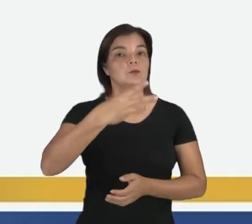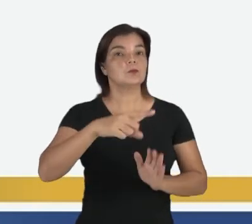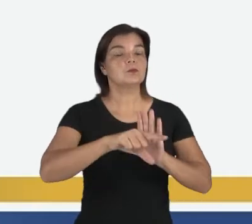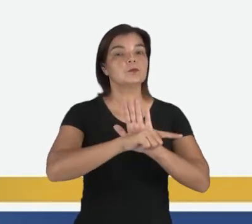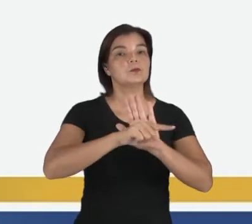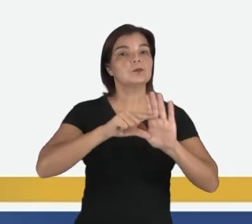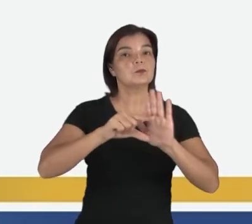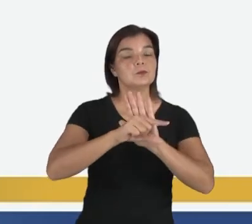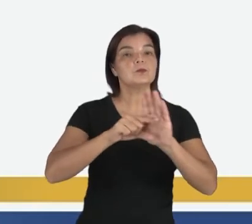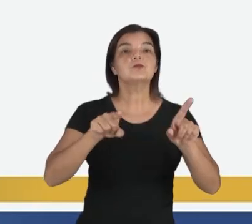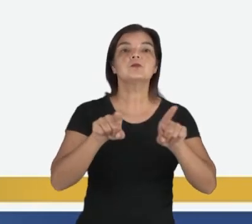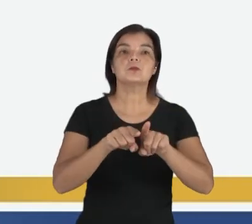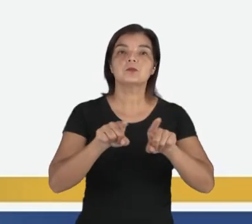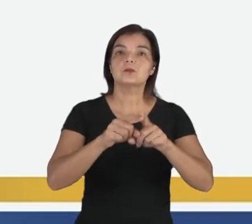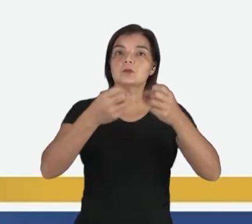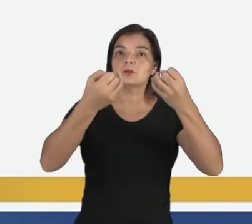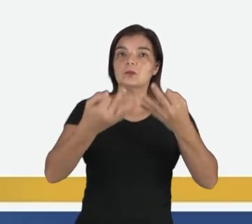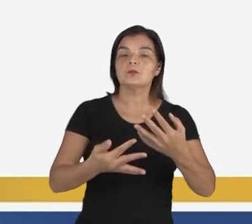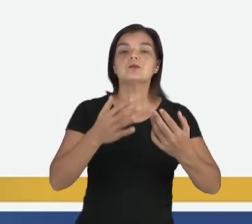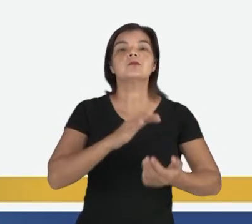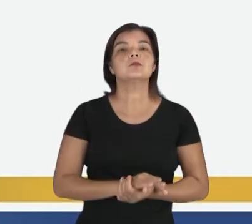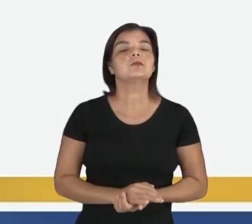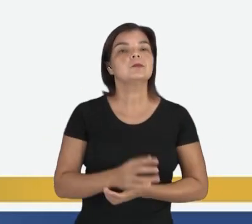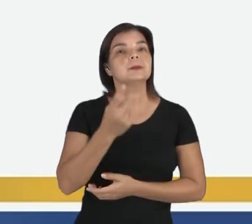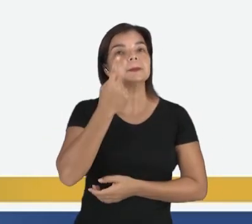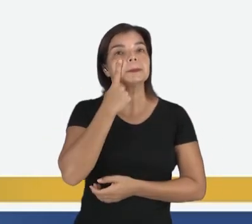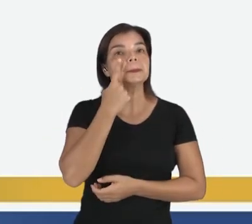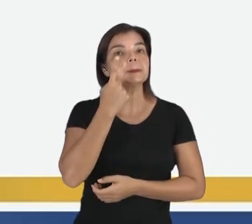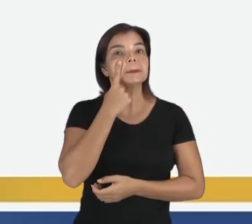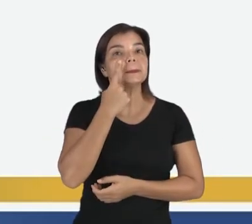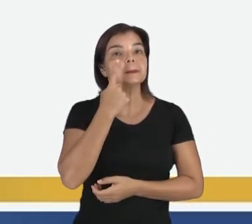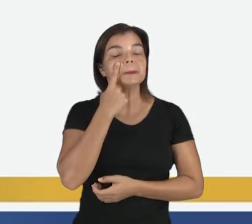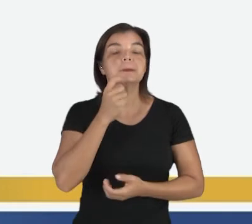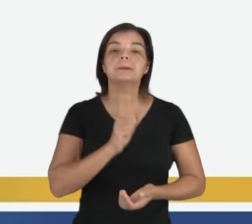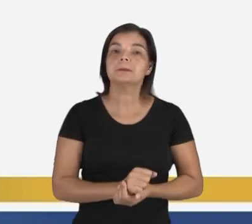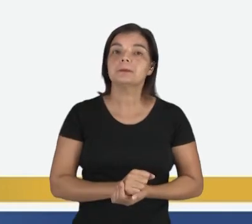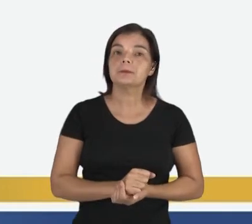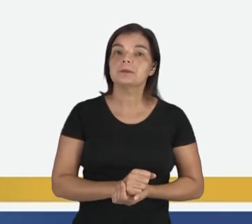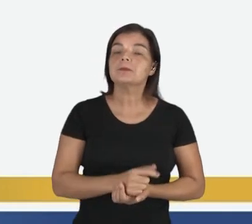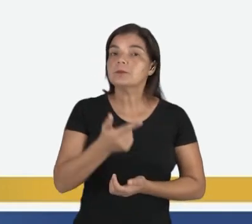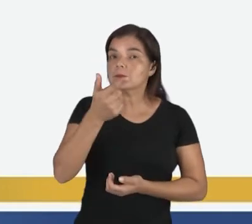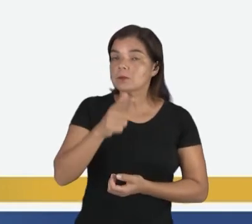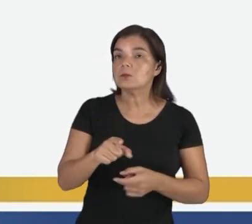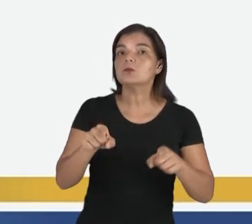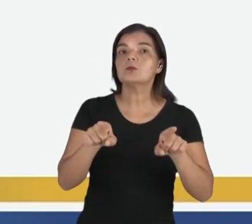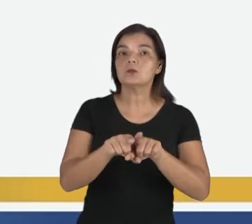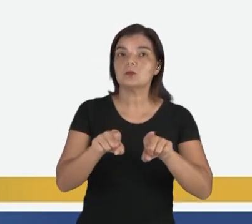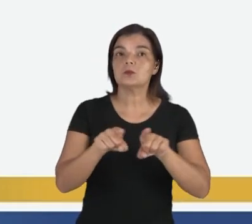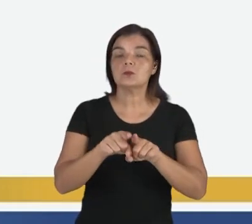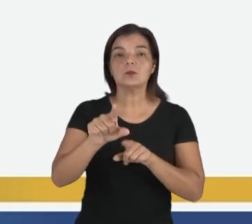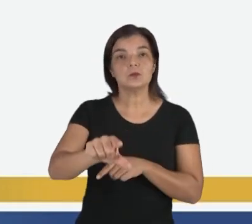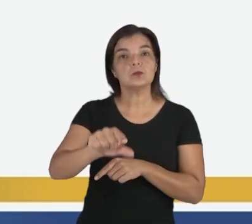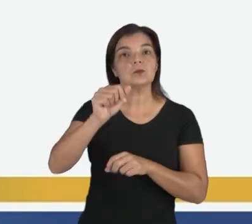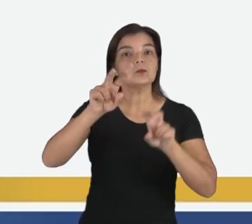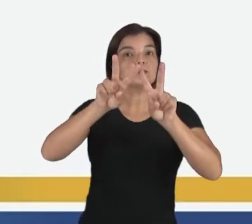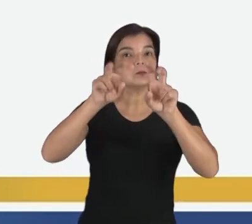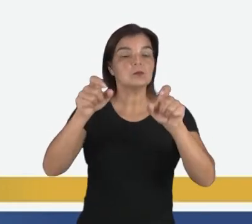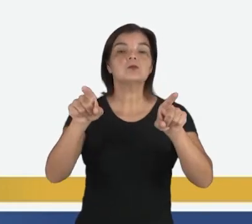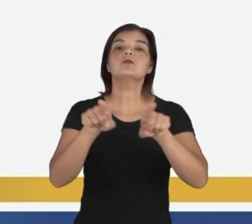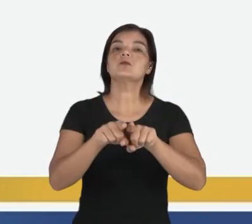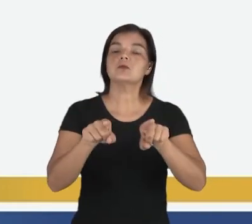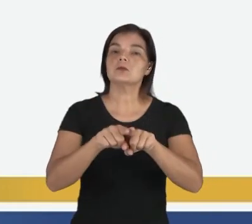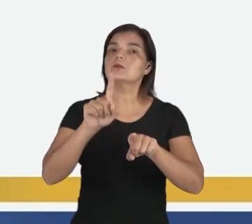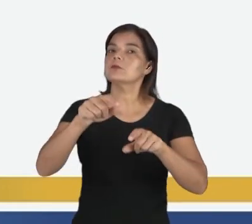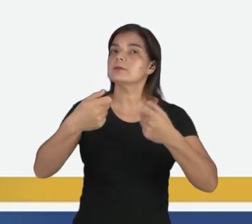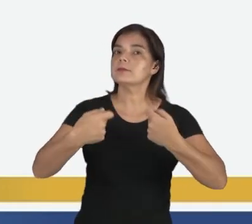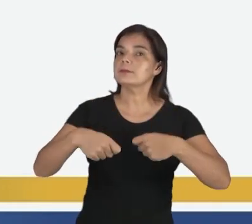terceiro parágrafo esse fato. Observem, gente, repetindo que o escolhido tema